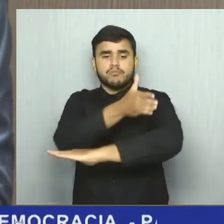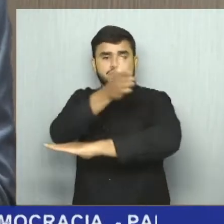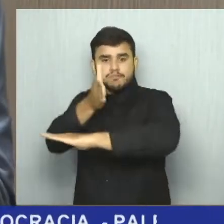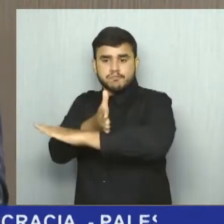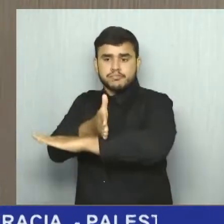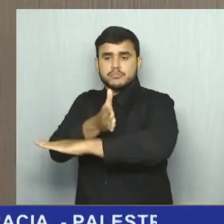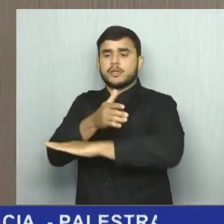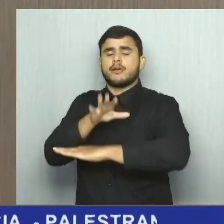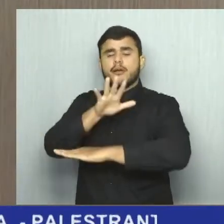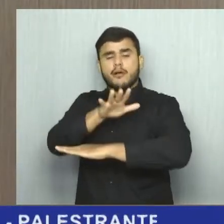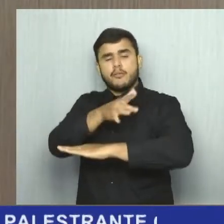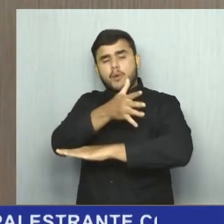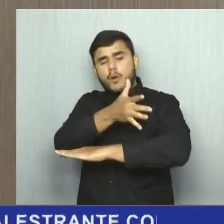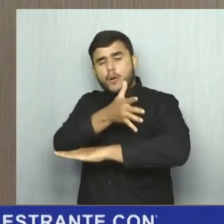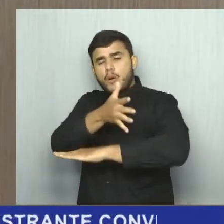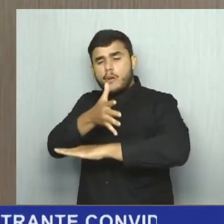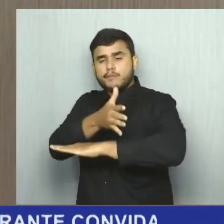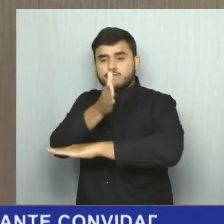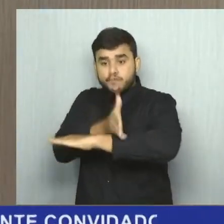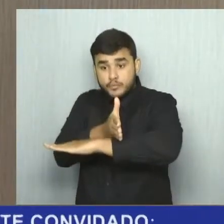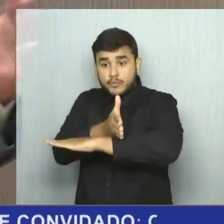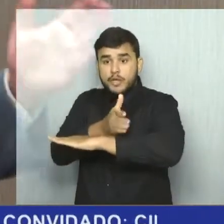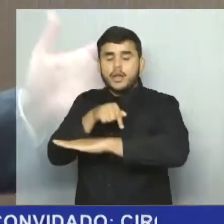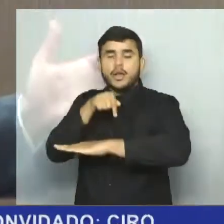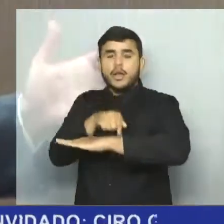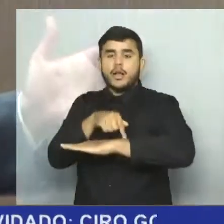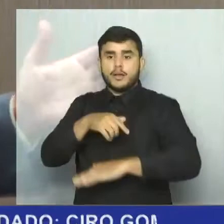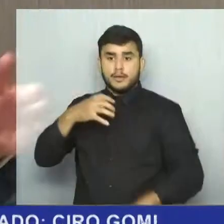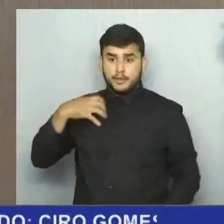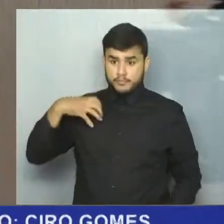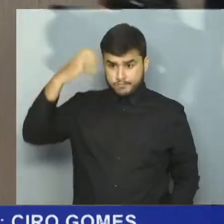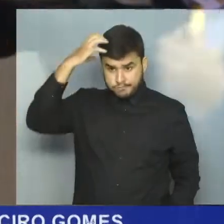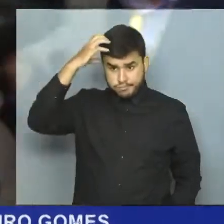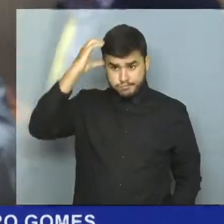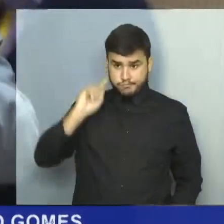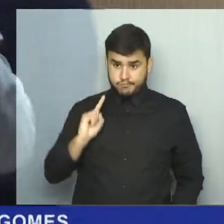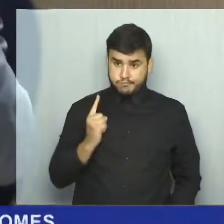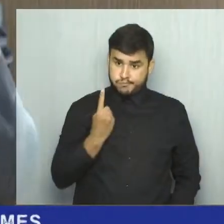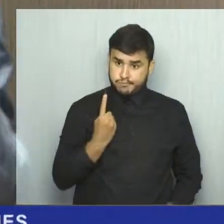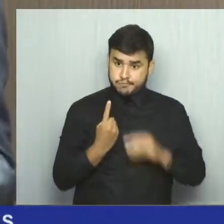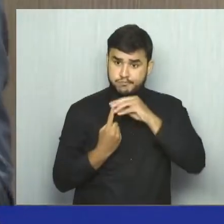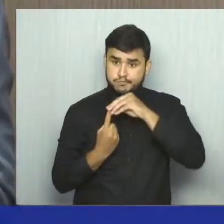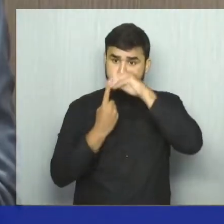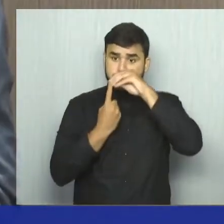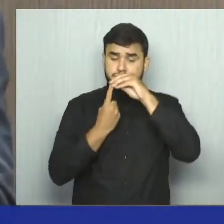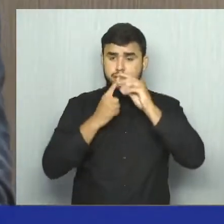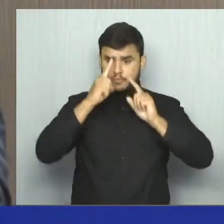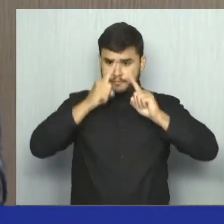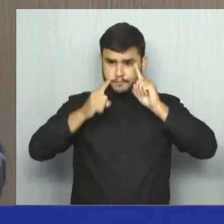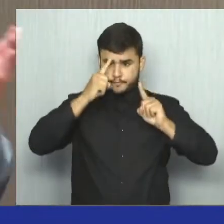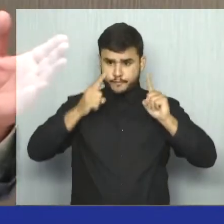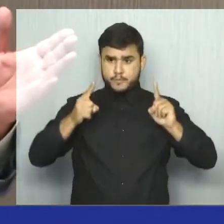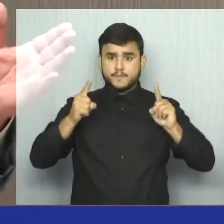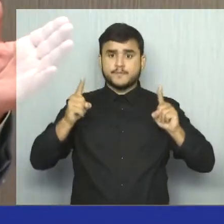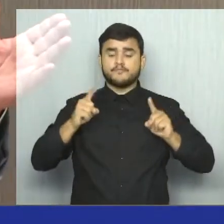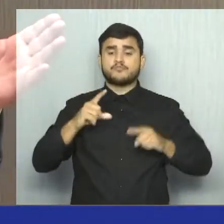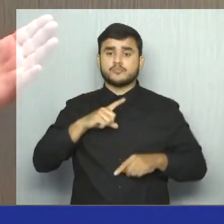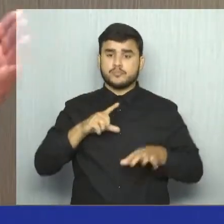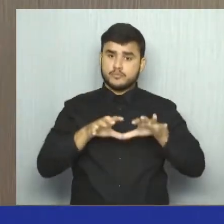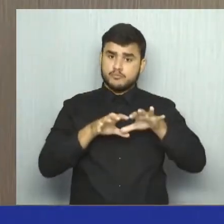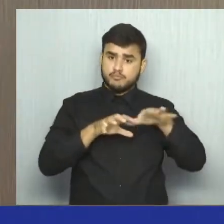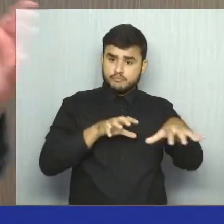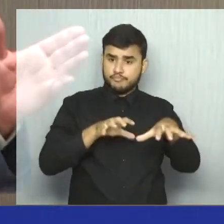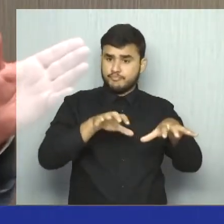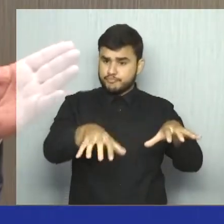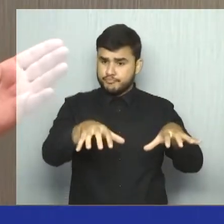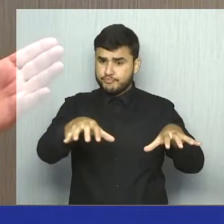da Idade Média, em que o absolutismo se fez imperar, repartindo as sociedades em 3 classes,